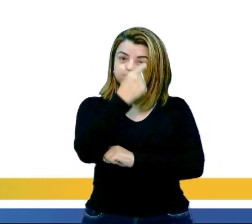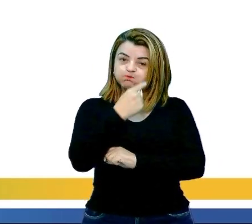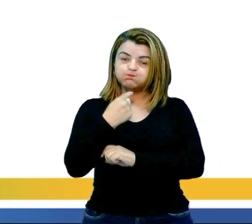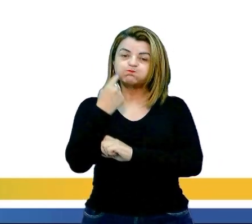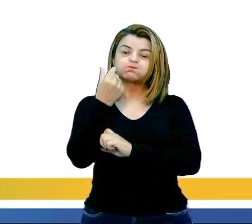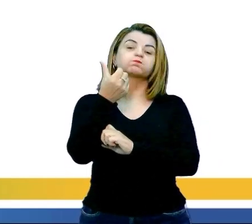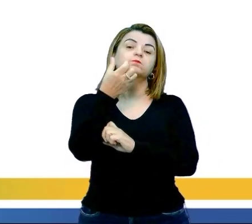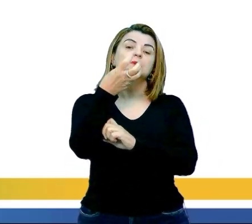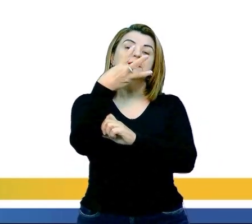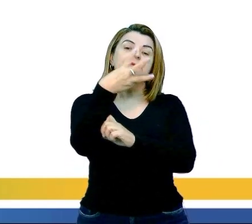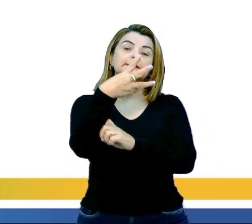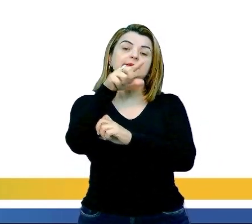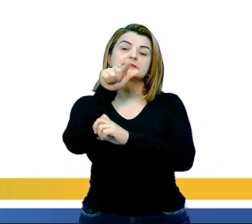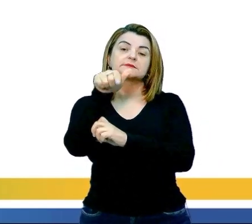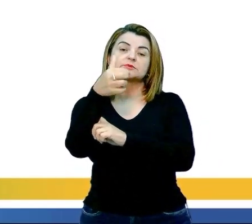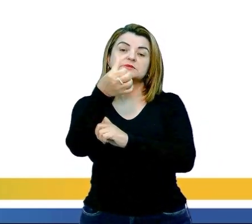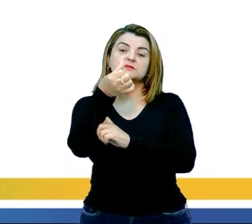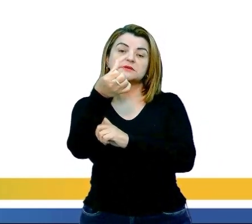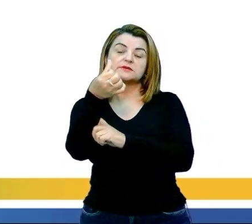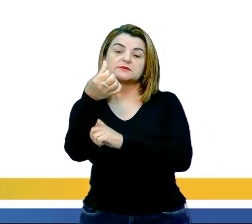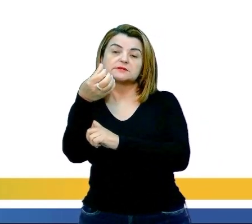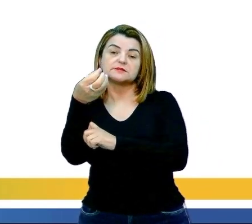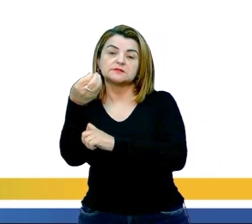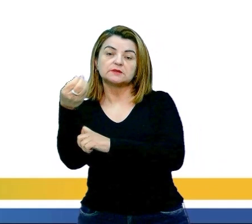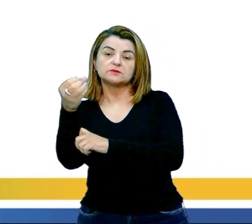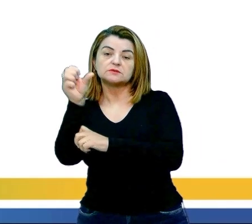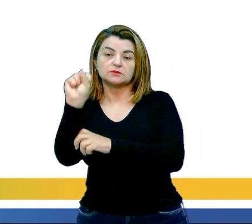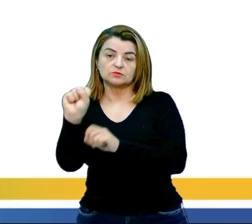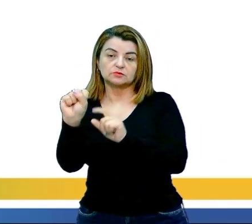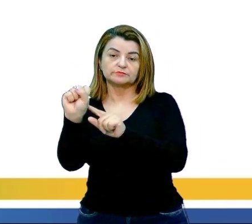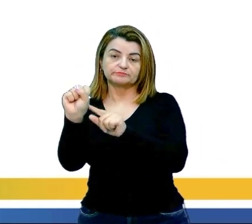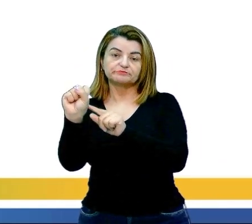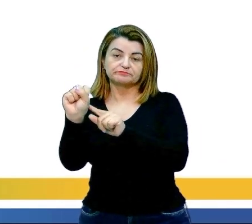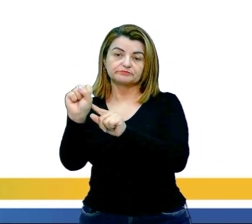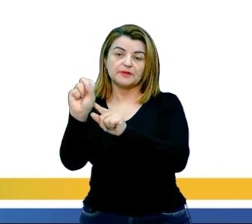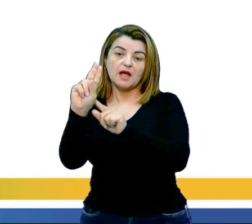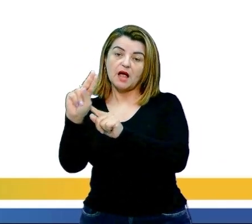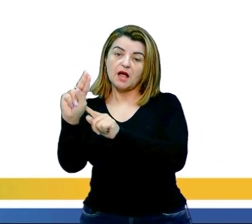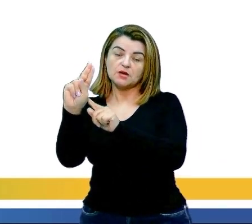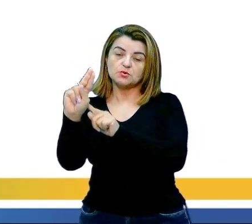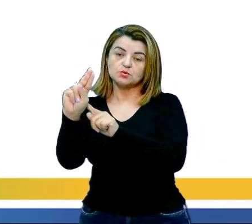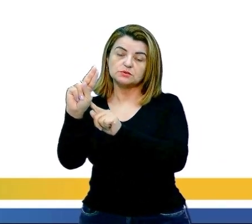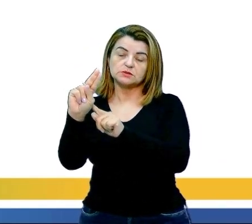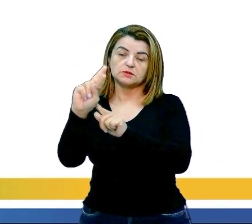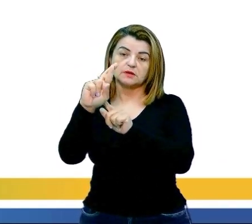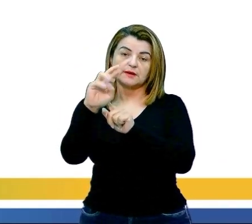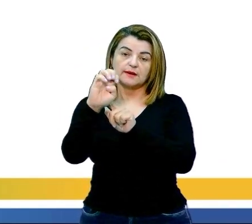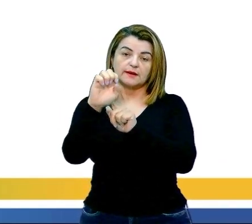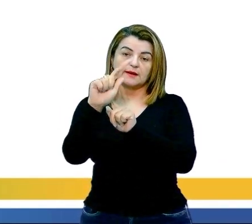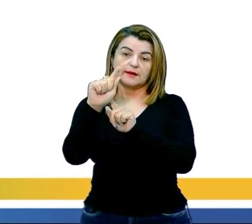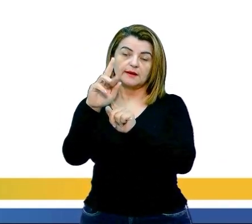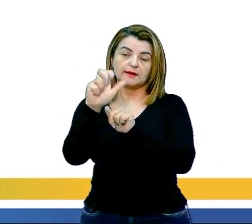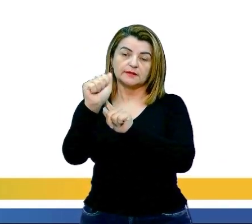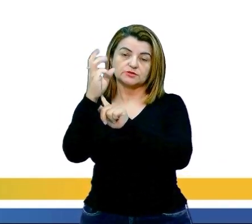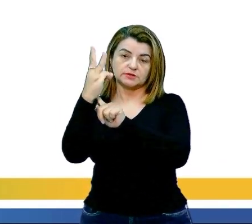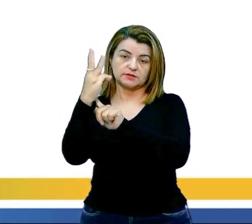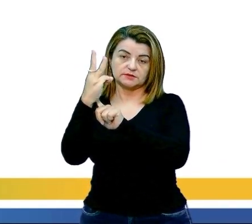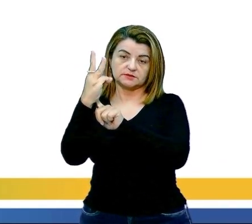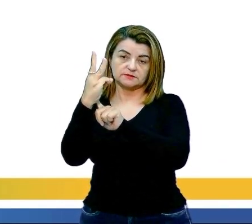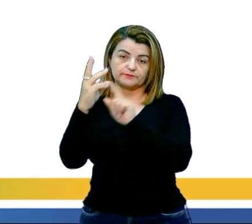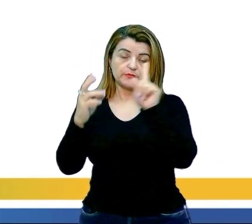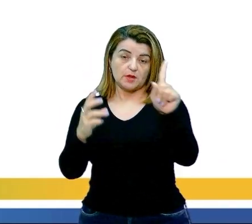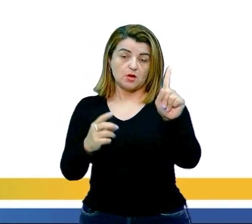a quanto? 3.600 segundos. E aí a gente usa uma regra de 3 simples. 1